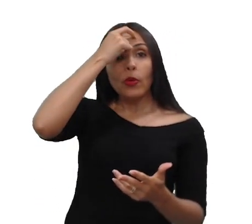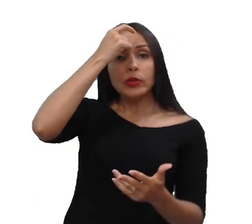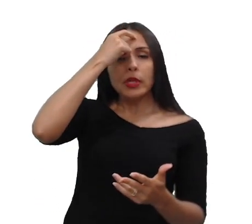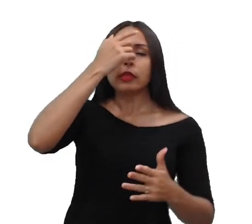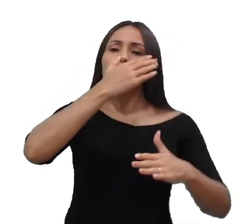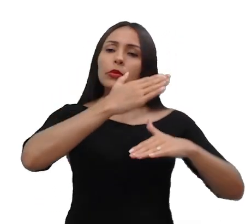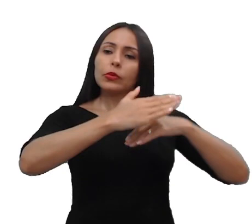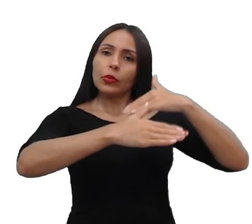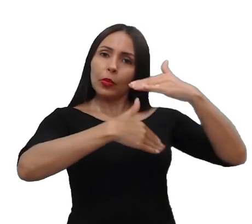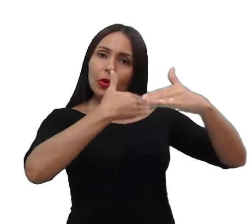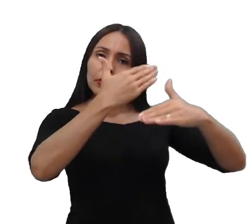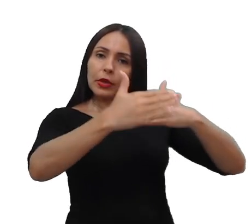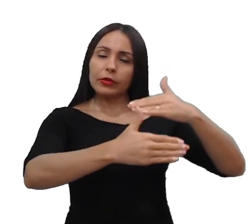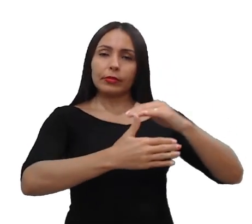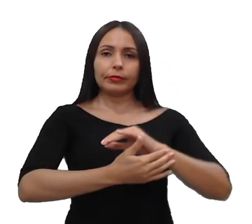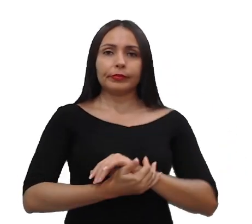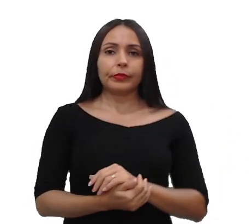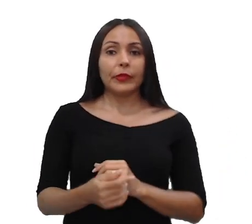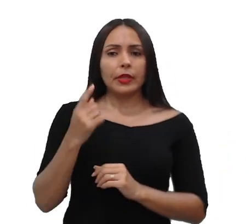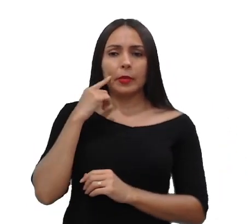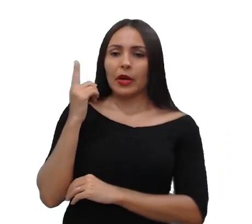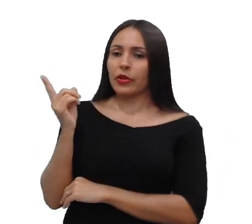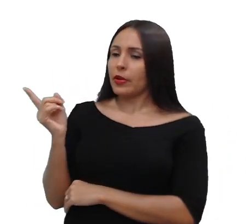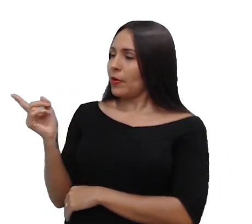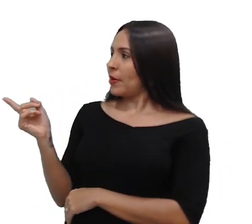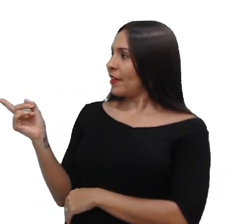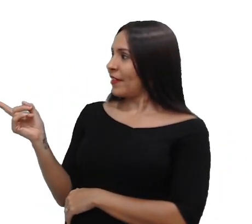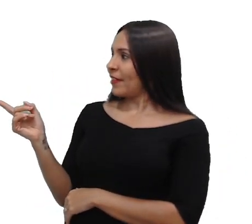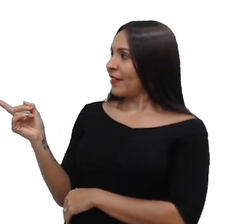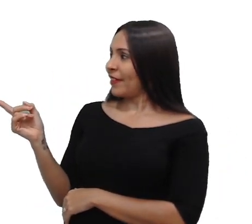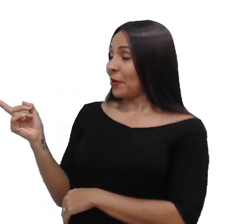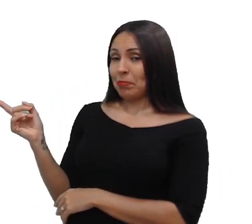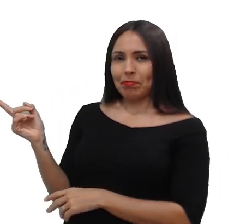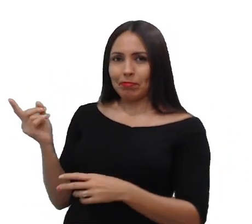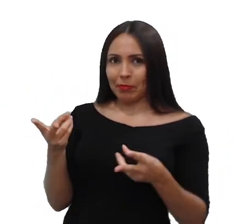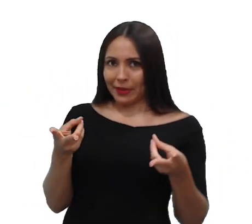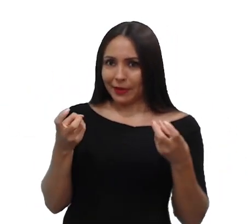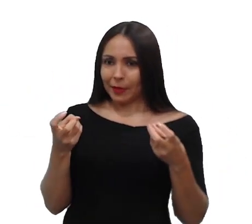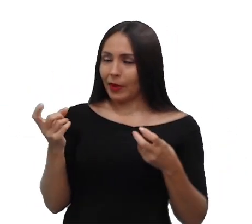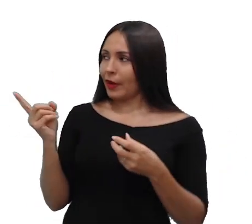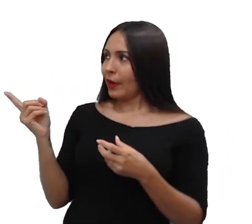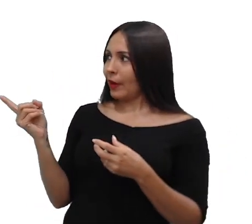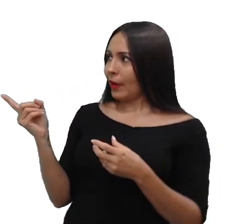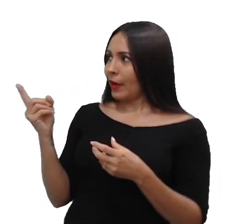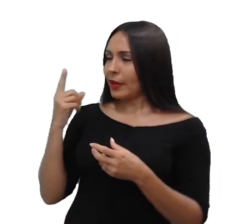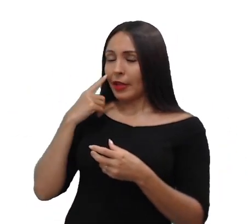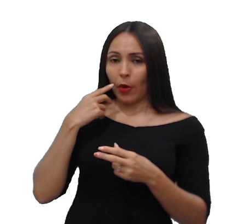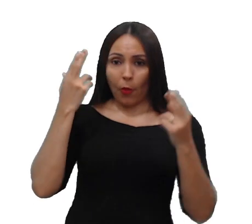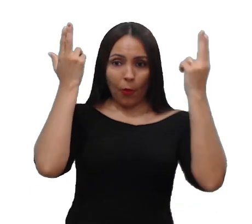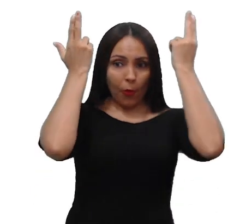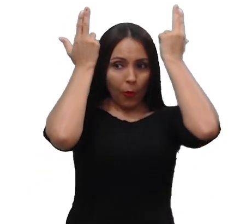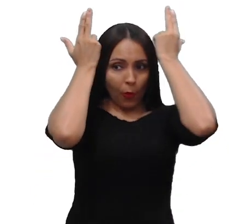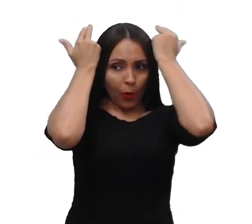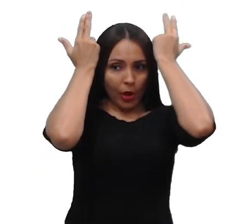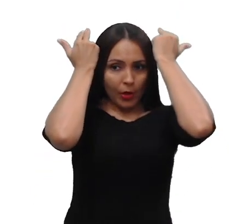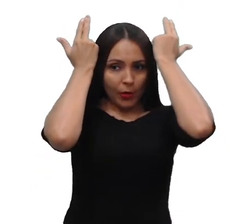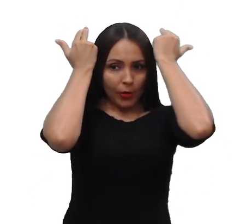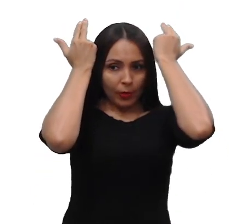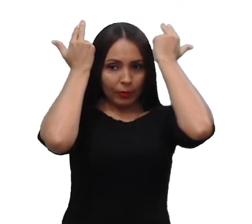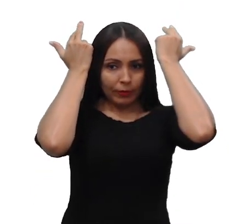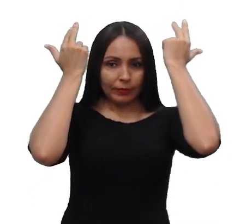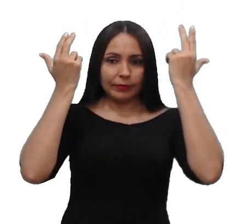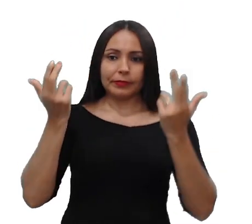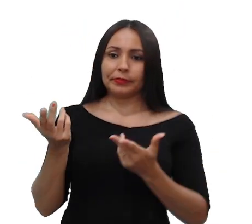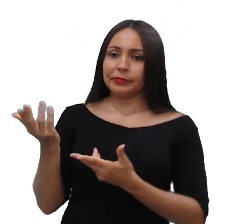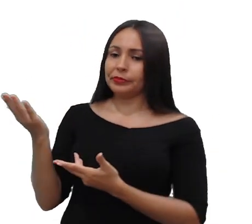desses processos. Nessa imagem abaixo, alguns vão perceber um coelho, né, com as suas orelhas para